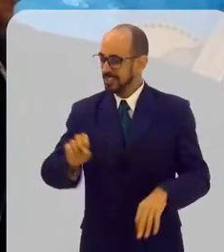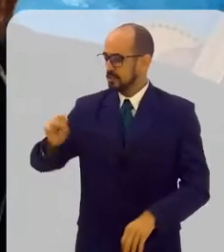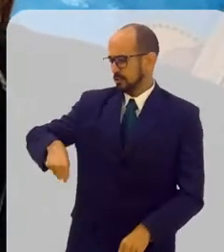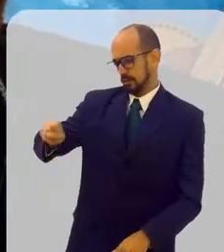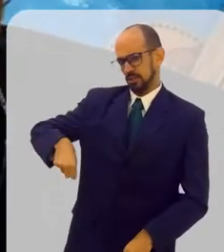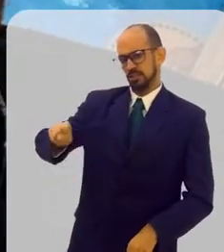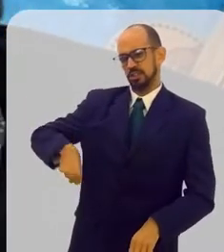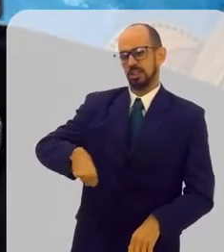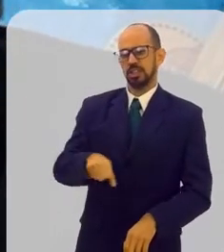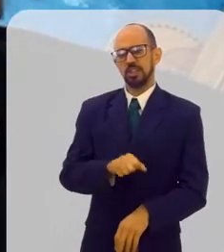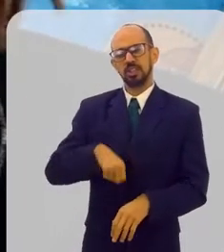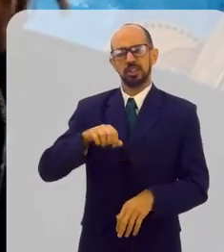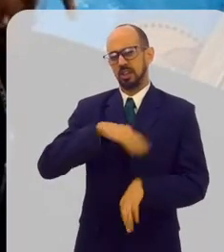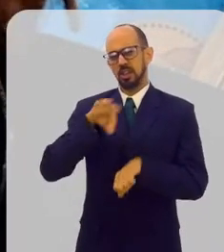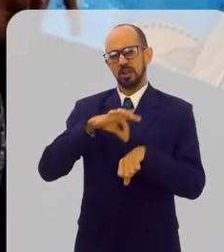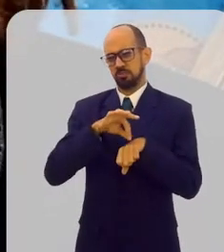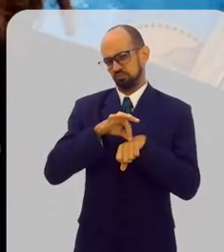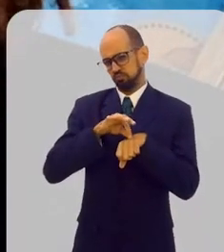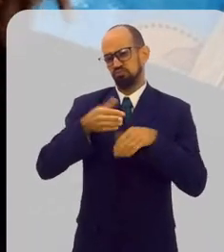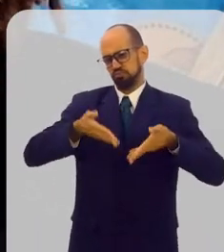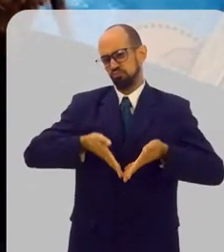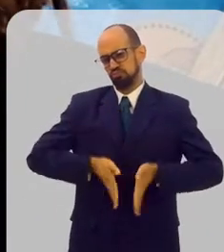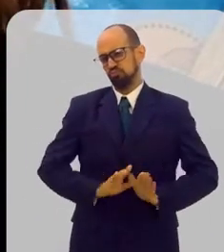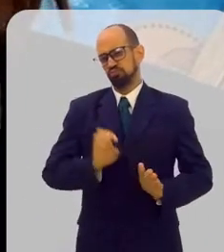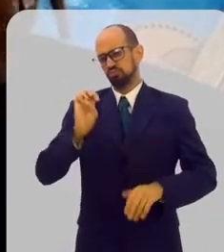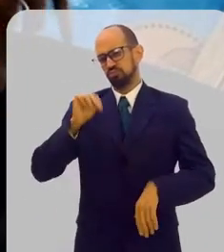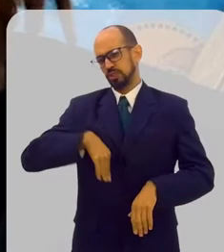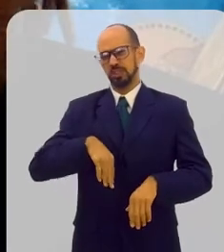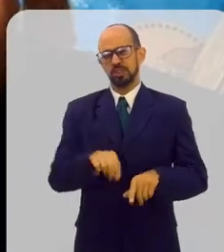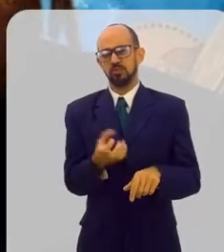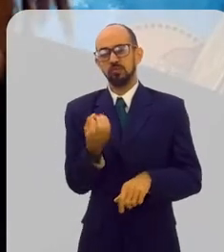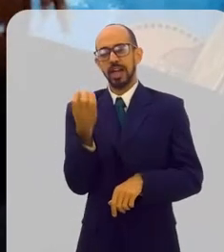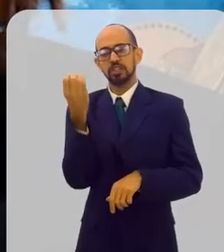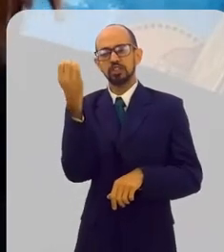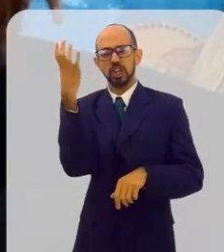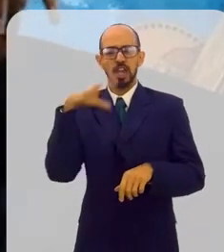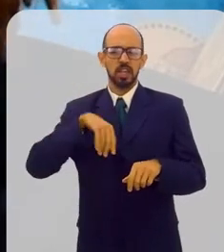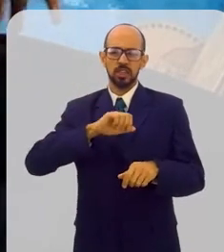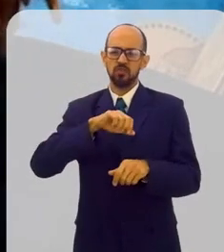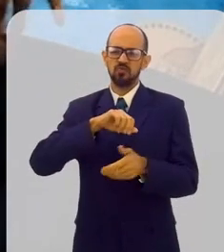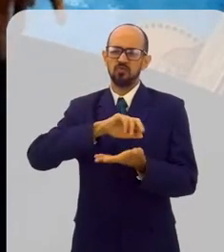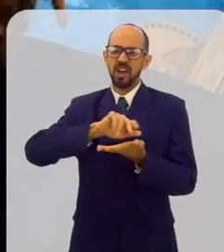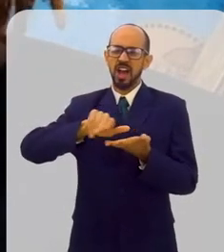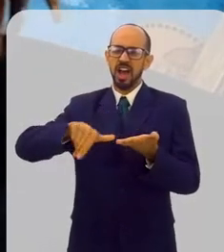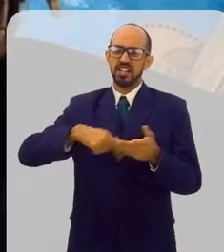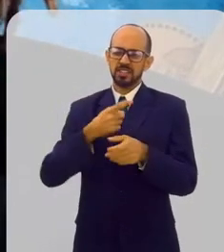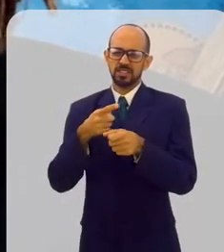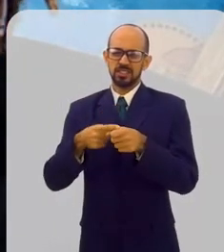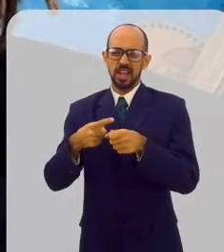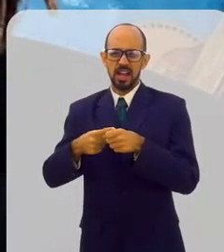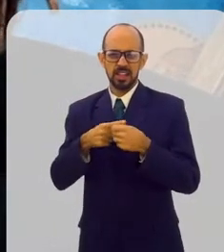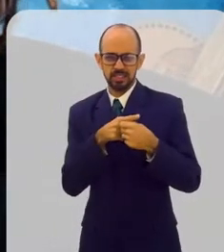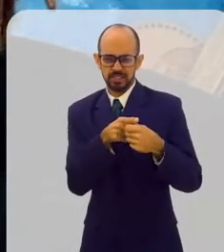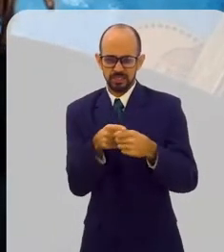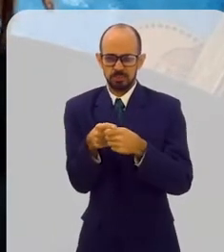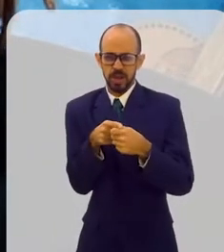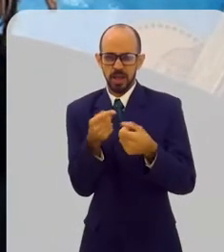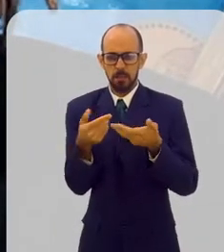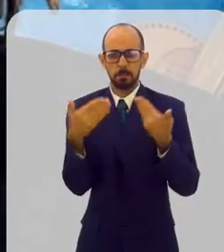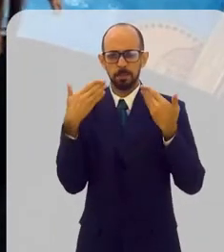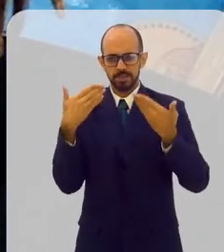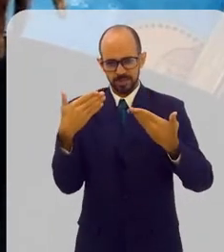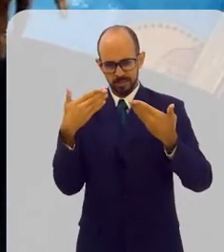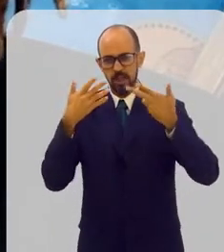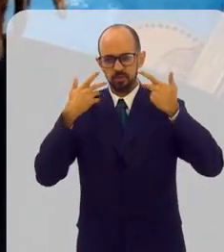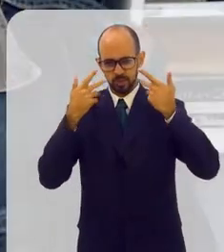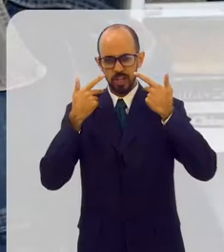Com certeza, muito capixaba, bairrista. Viajei muito pelo Espírito Santo apresentando peças de teatro, então é